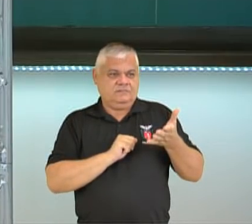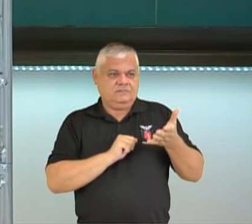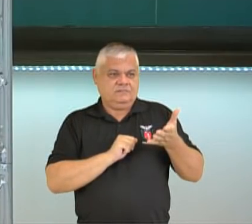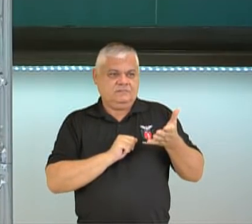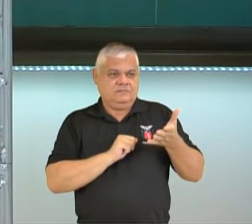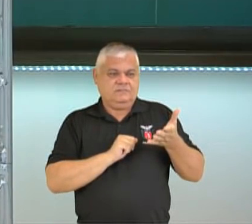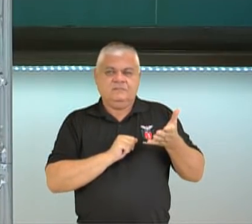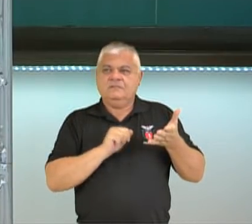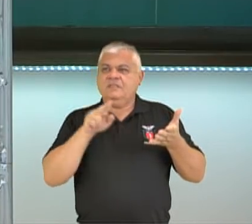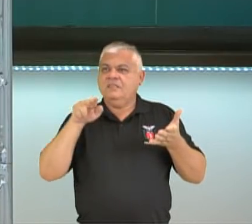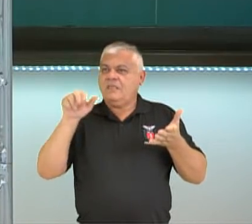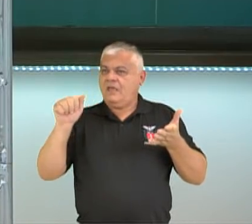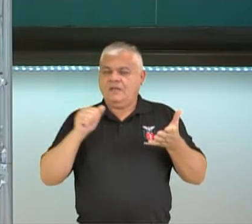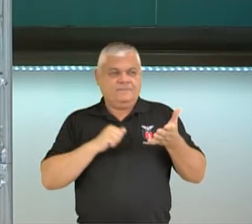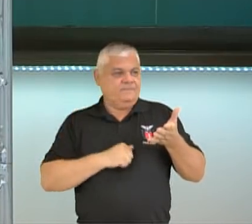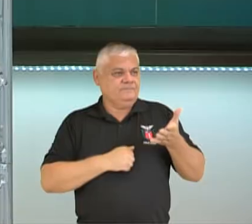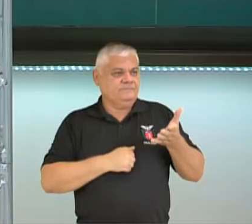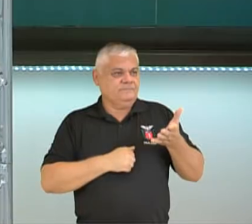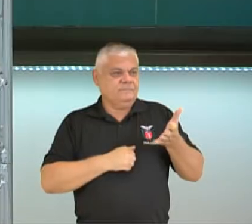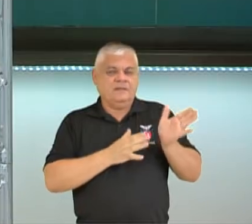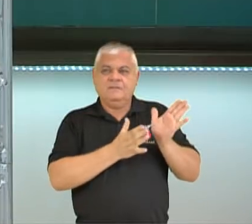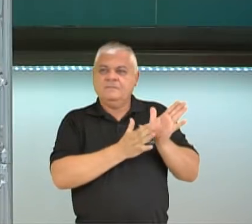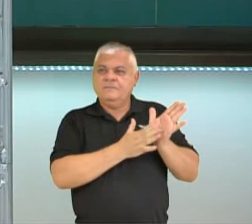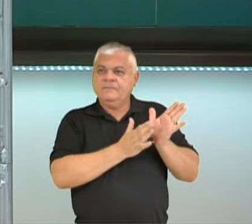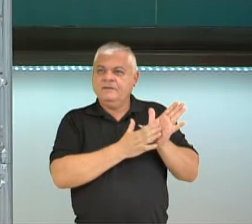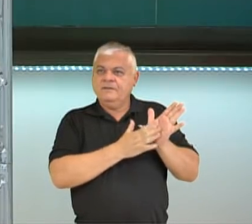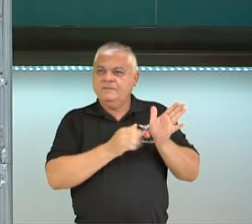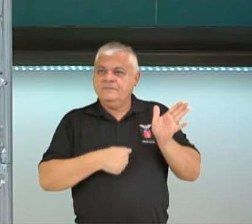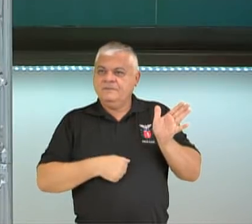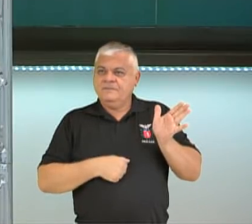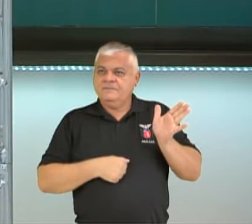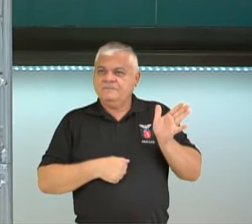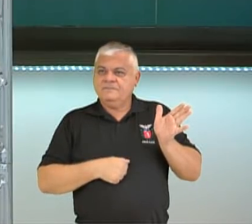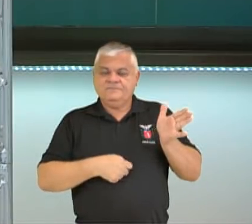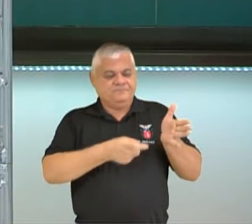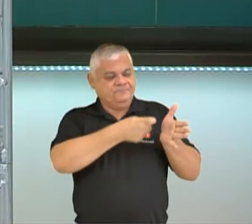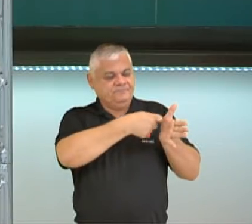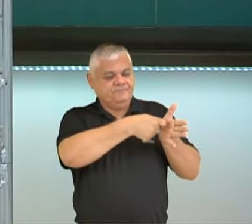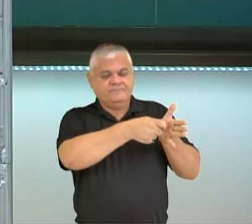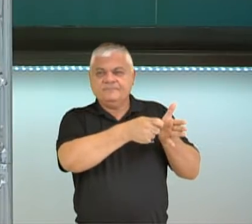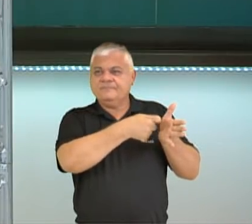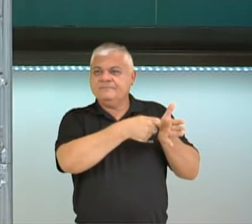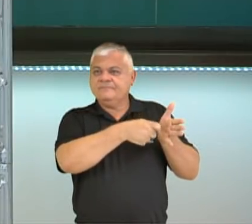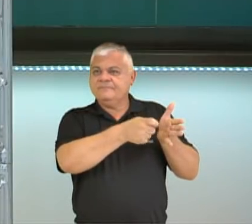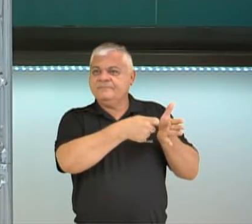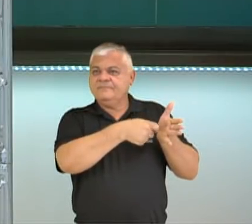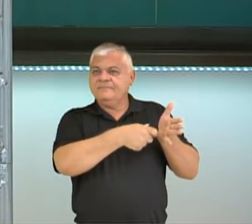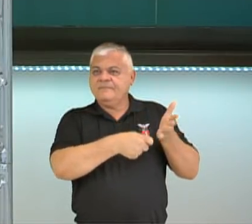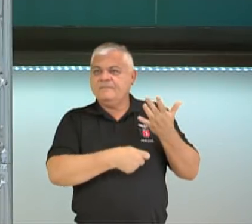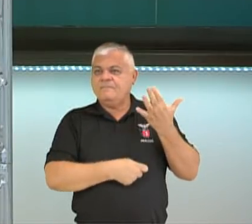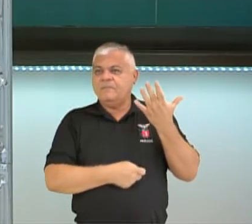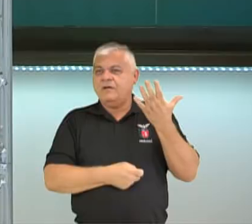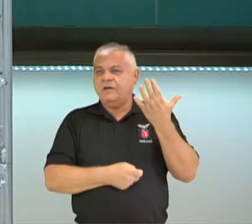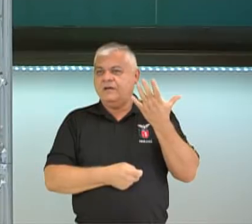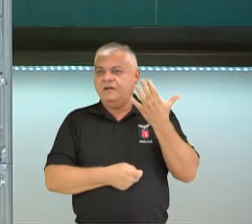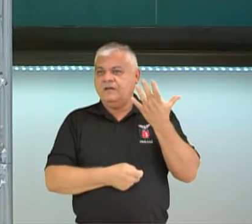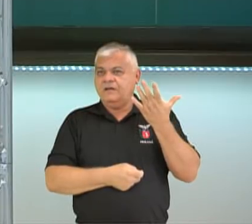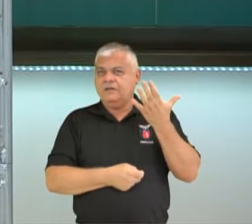e na a palma da minha